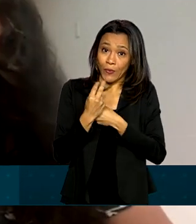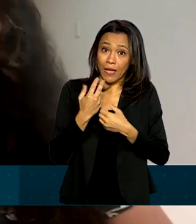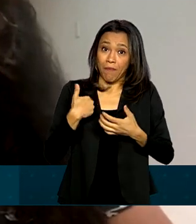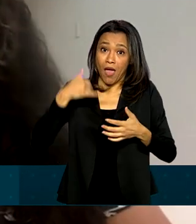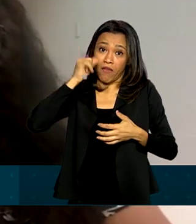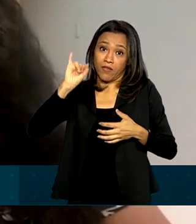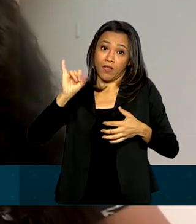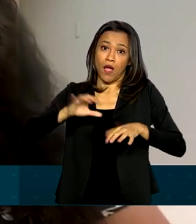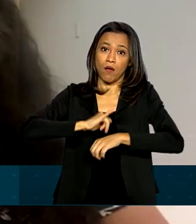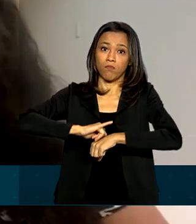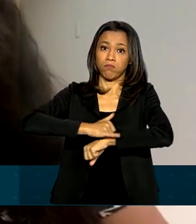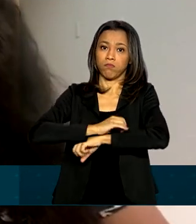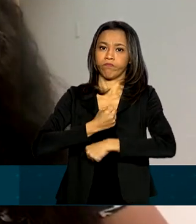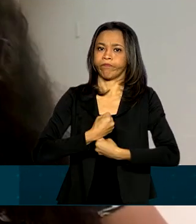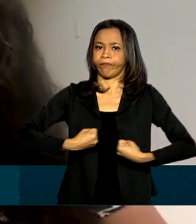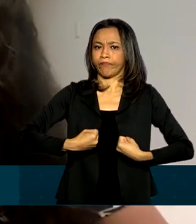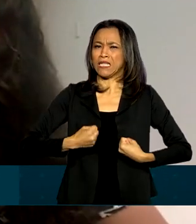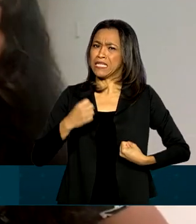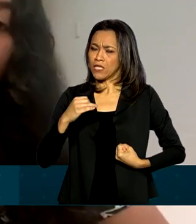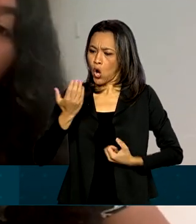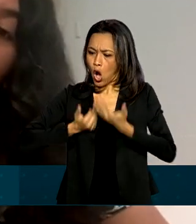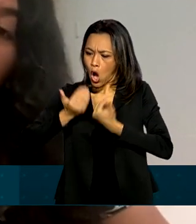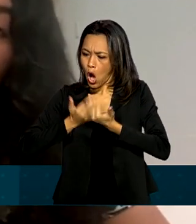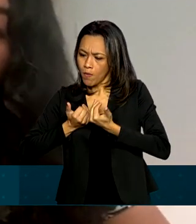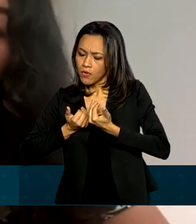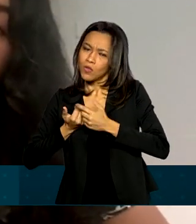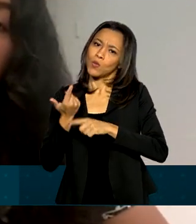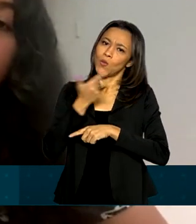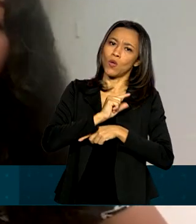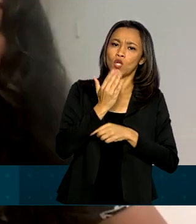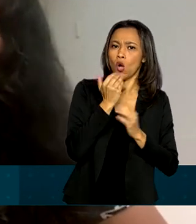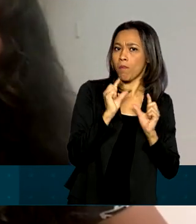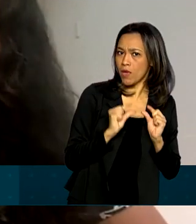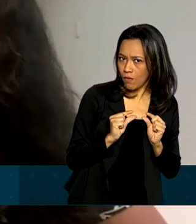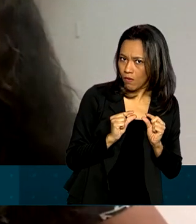Então, se um dia eu como mais, no outro eu vou comer menos. E assim vai.